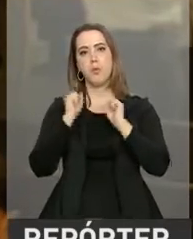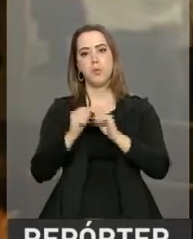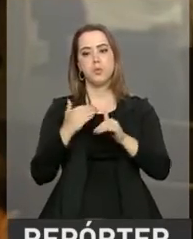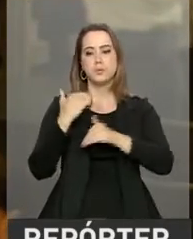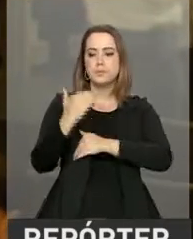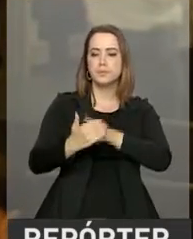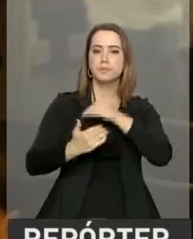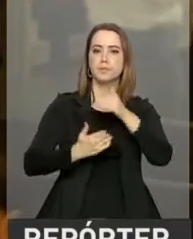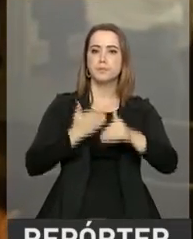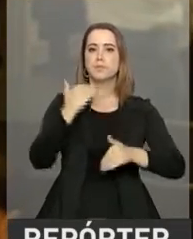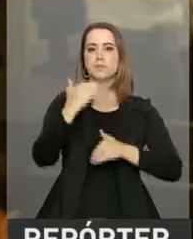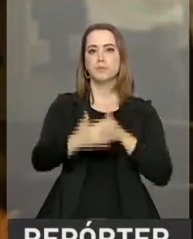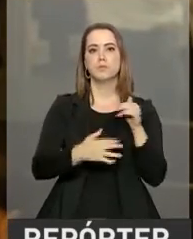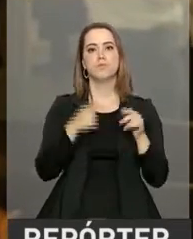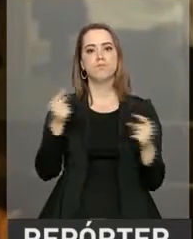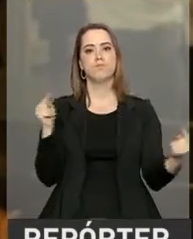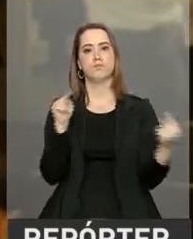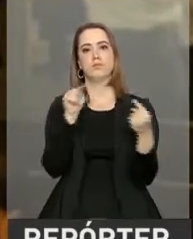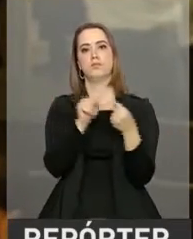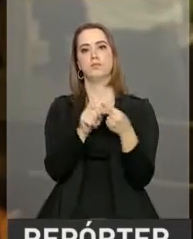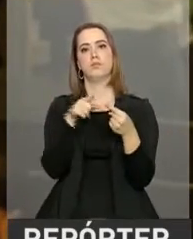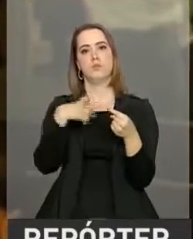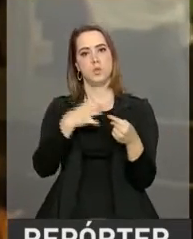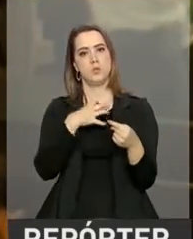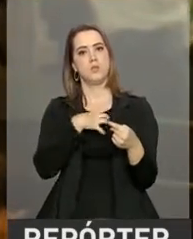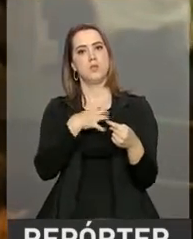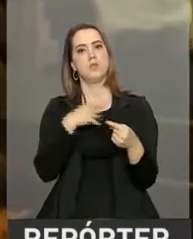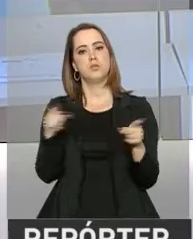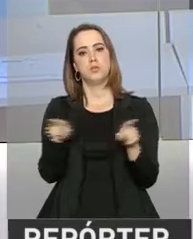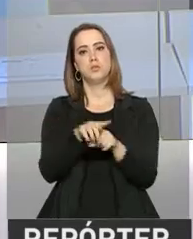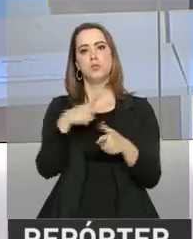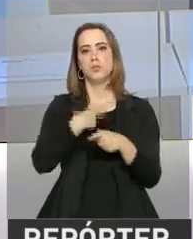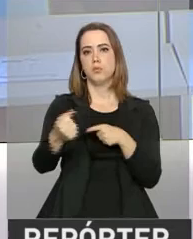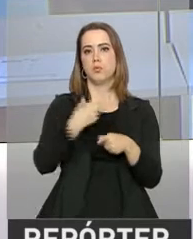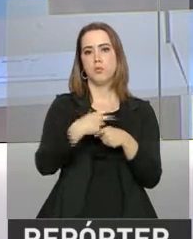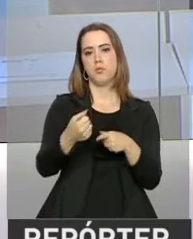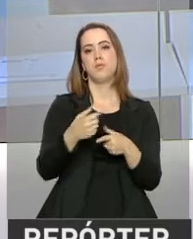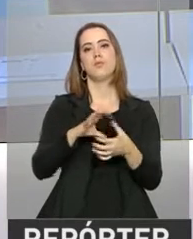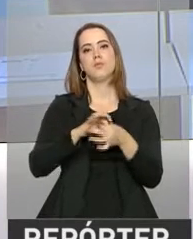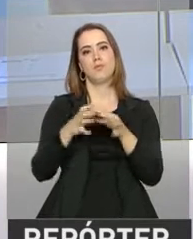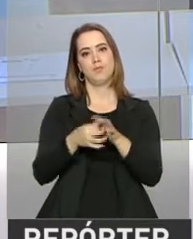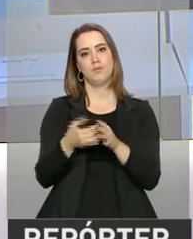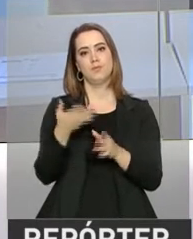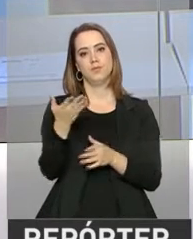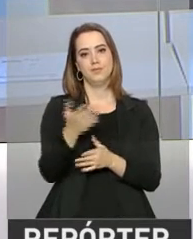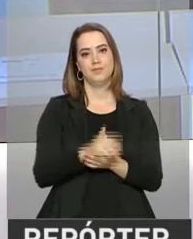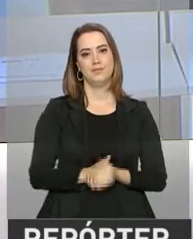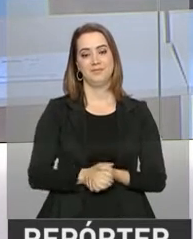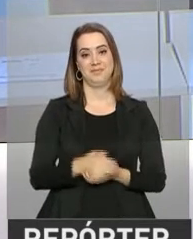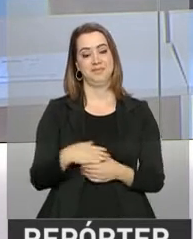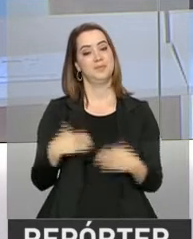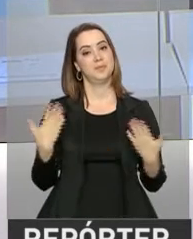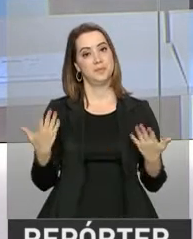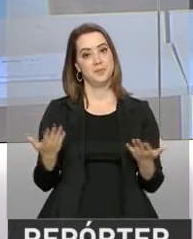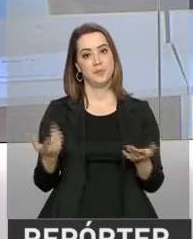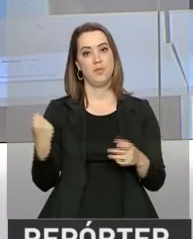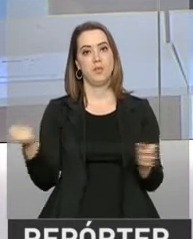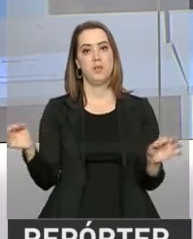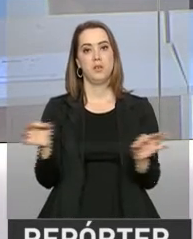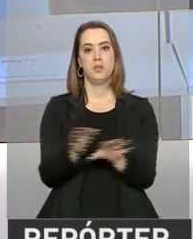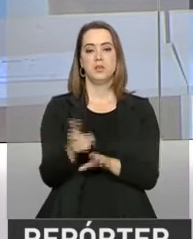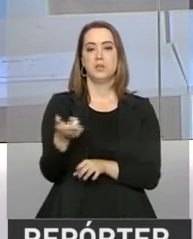daí pensar de uma forma mais objetiva e ser também uma potência olímpica. Nós ficamos por aqui, podemos voltar a qualquer momento com